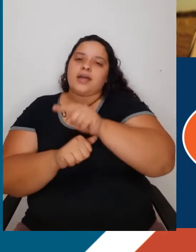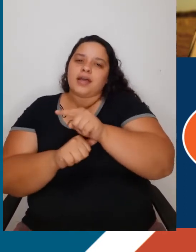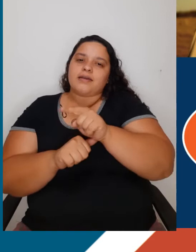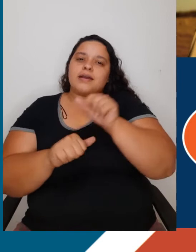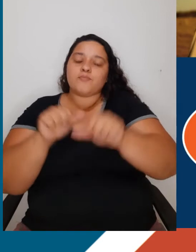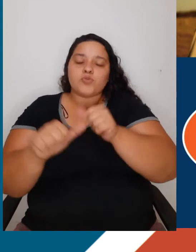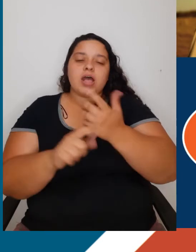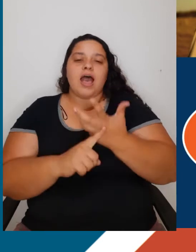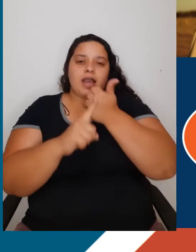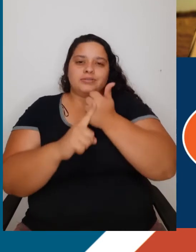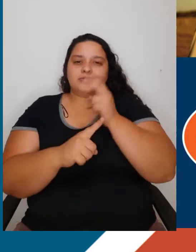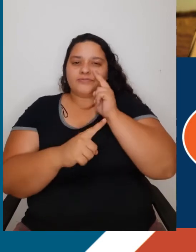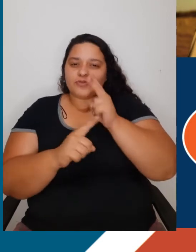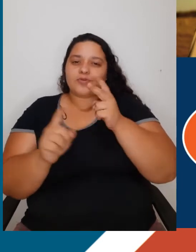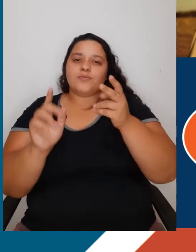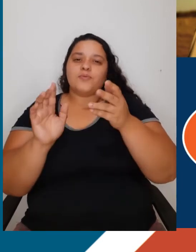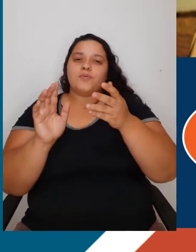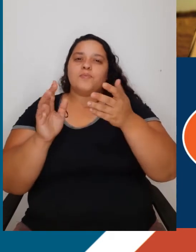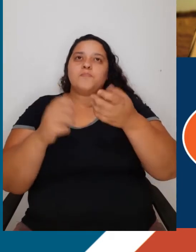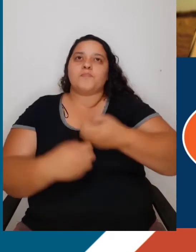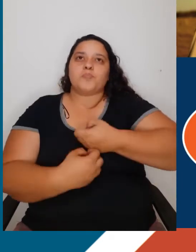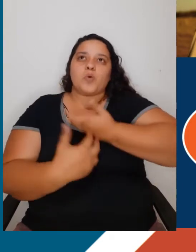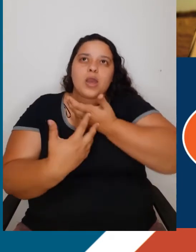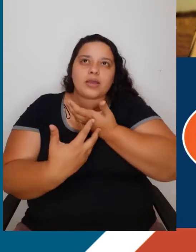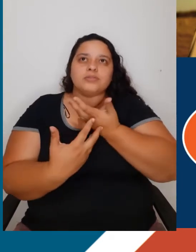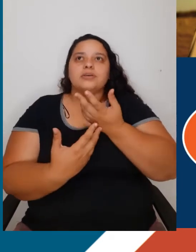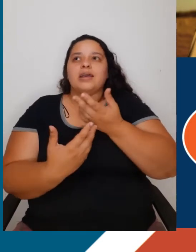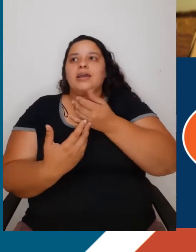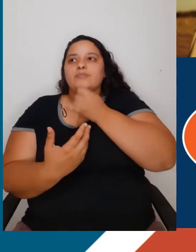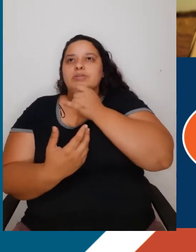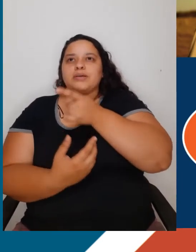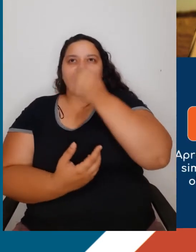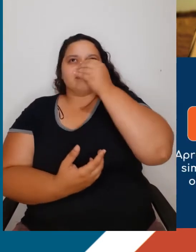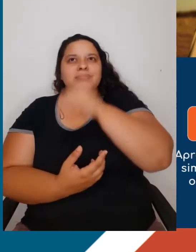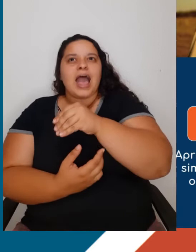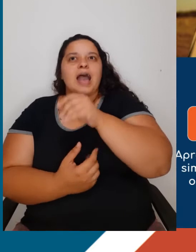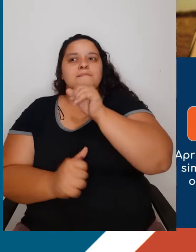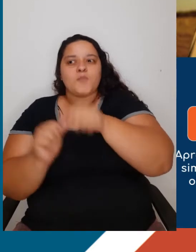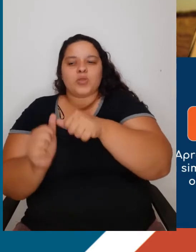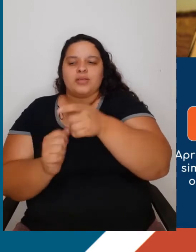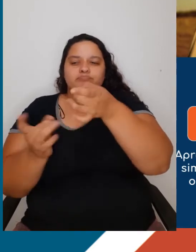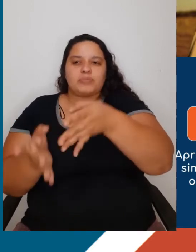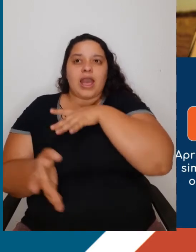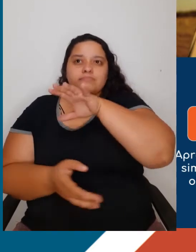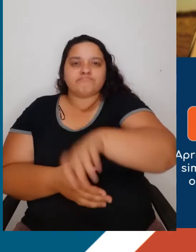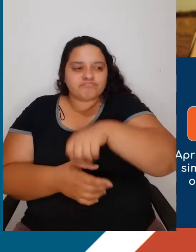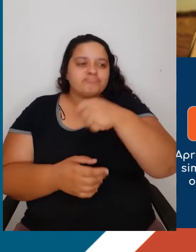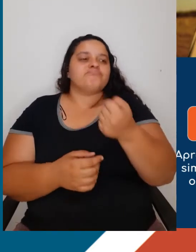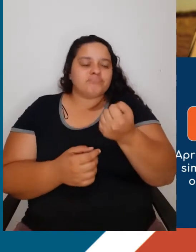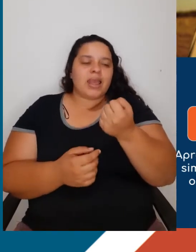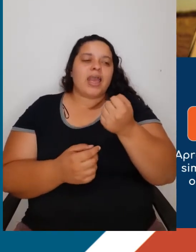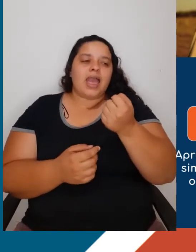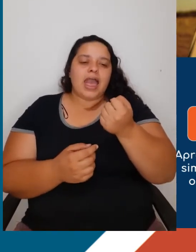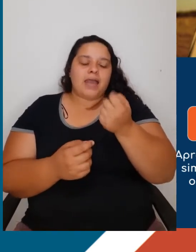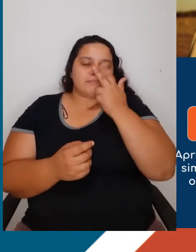Essa característica de propor o conhecimento poético ao eleger o inútil como tema dessacralizou a poesia, aproximando-a